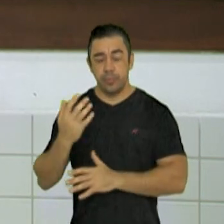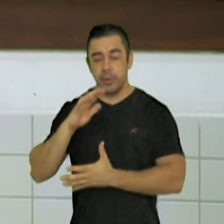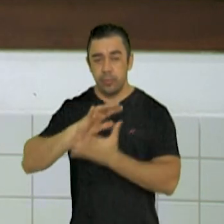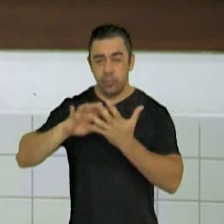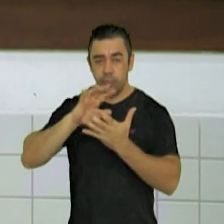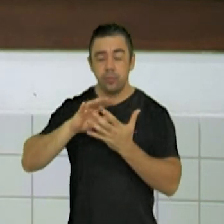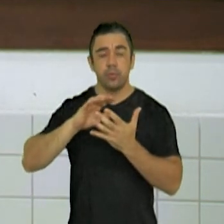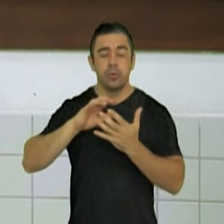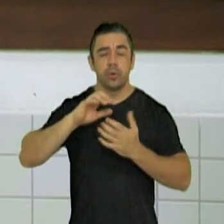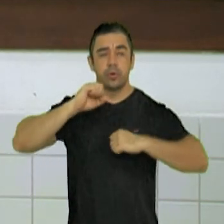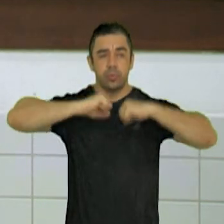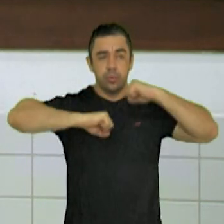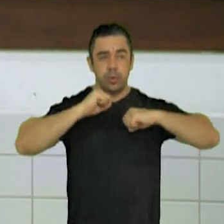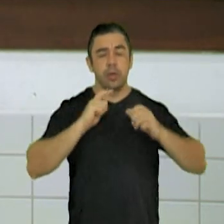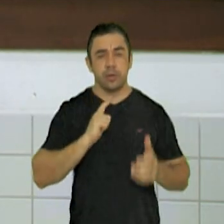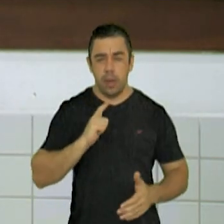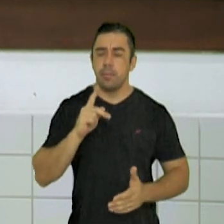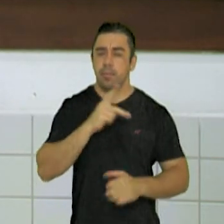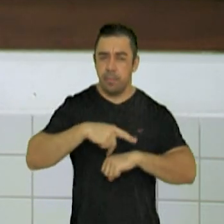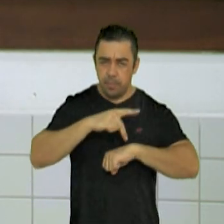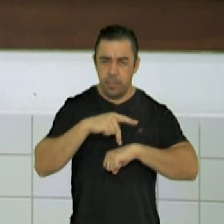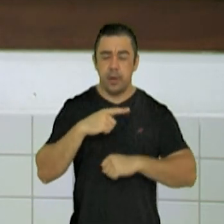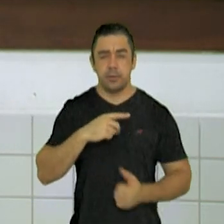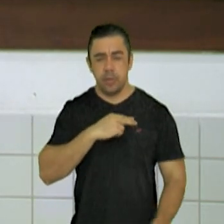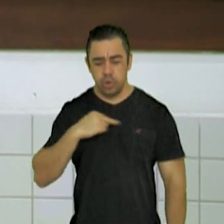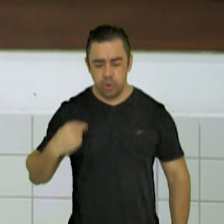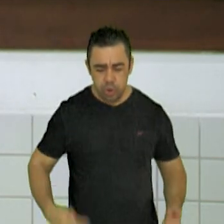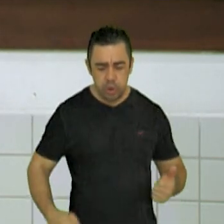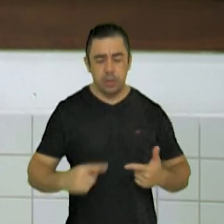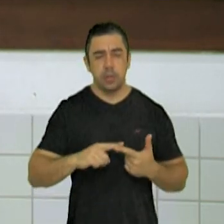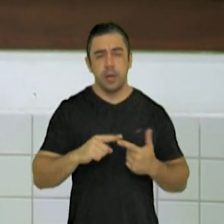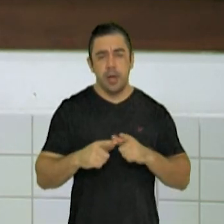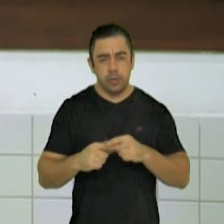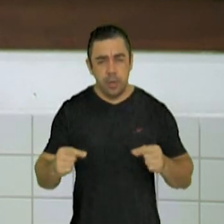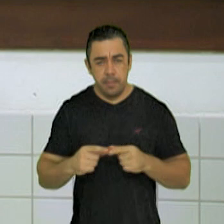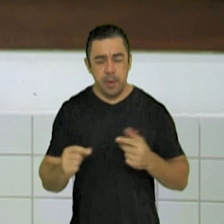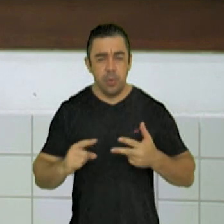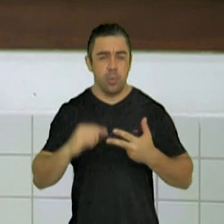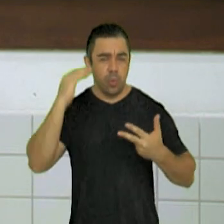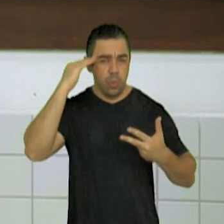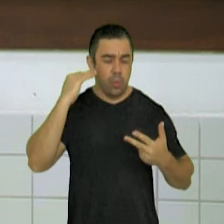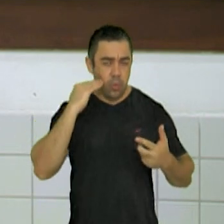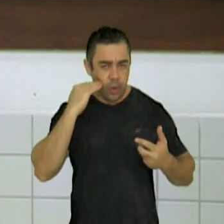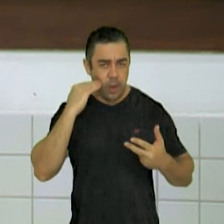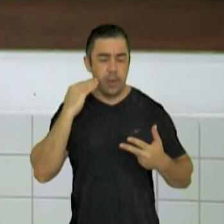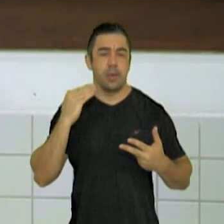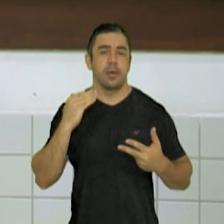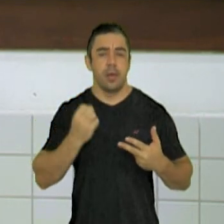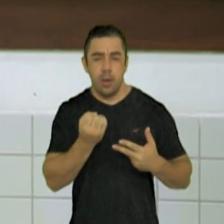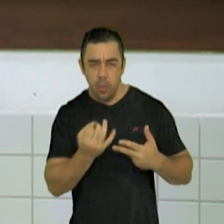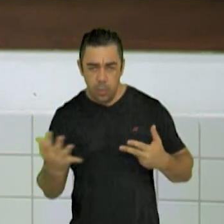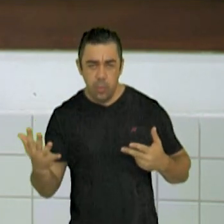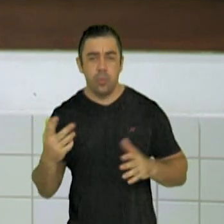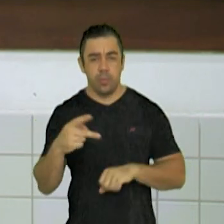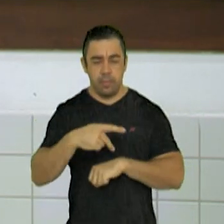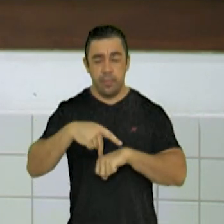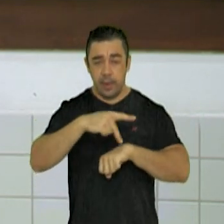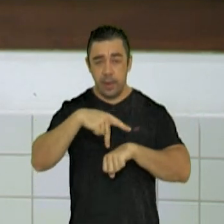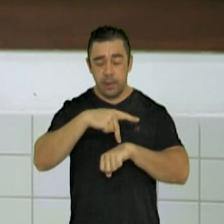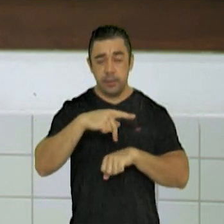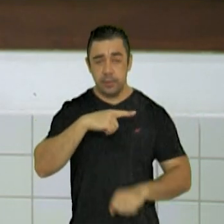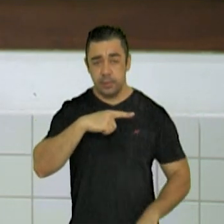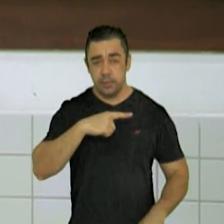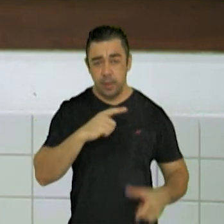países muito desenvolvidos na Ásia, sabemos que temos a China, o Japão, a Coreia, alguns países que apresentam